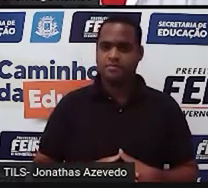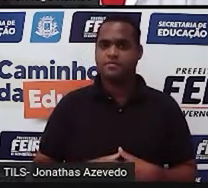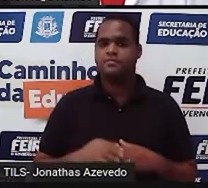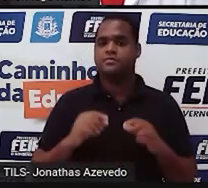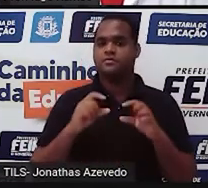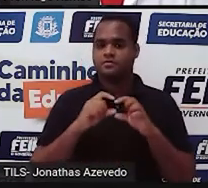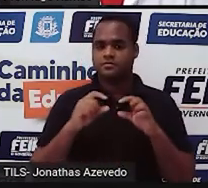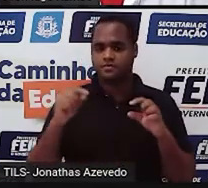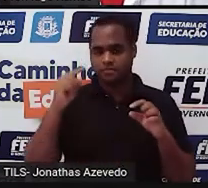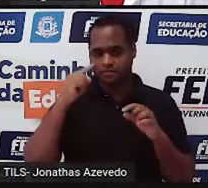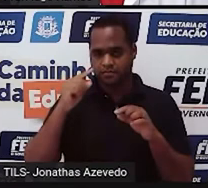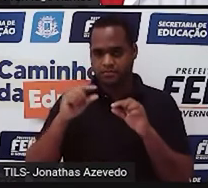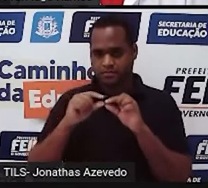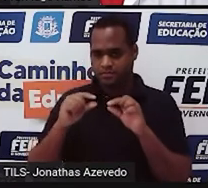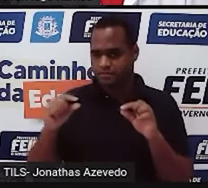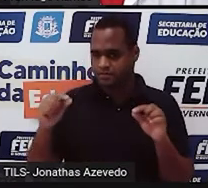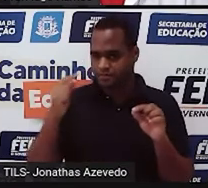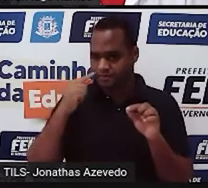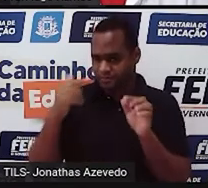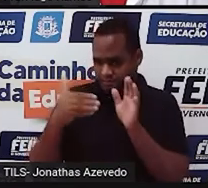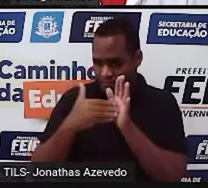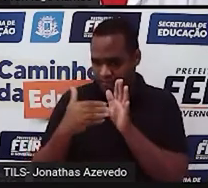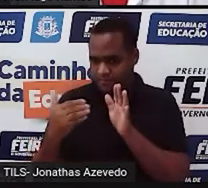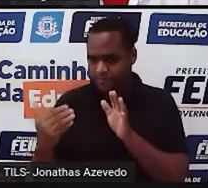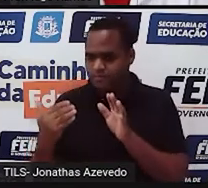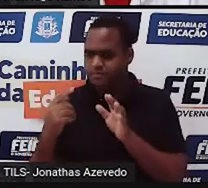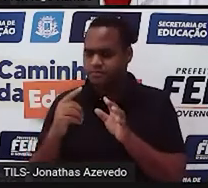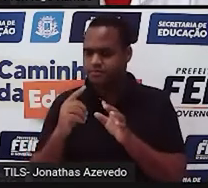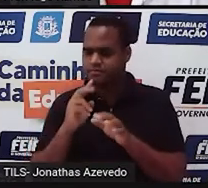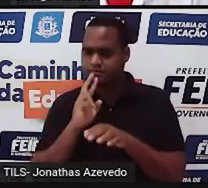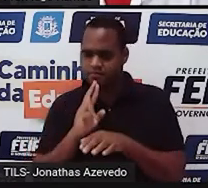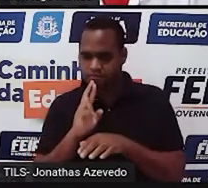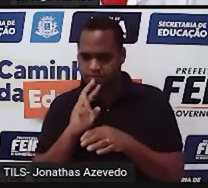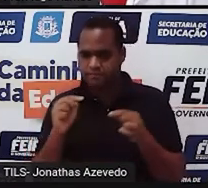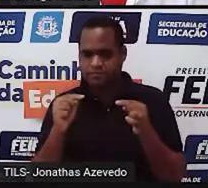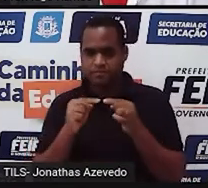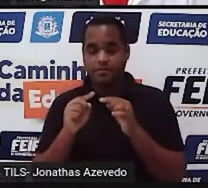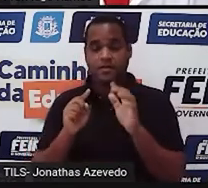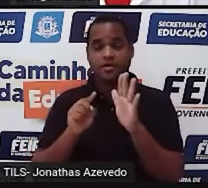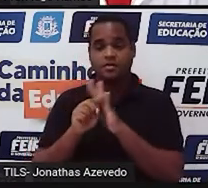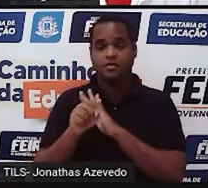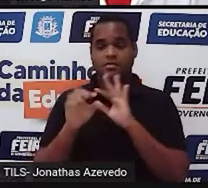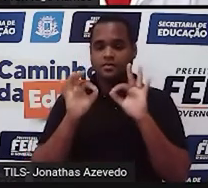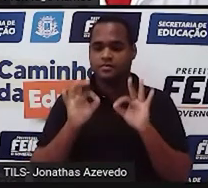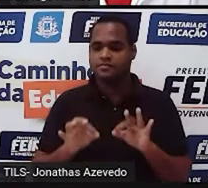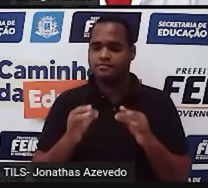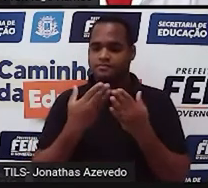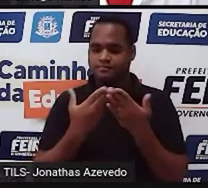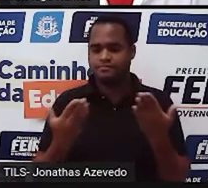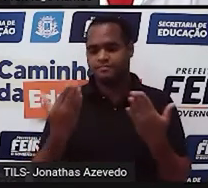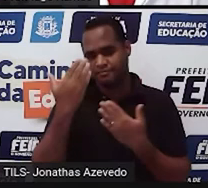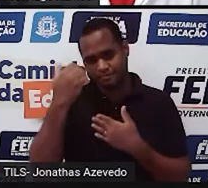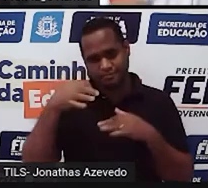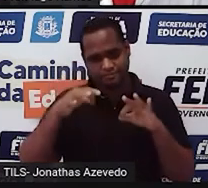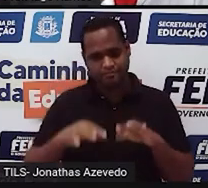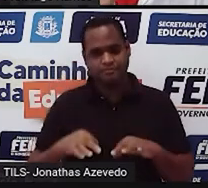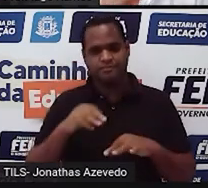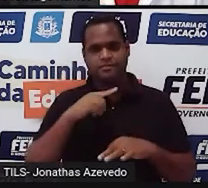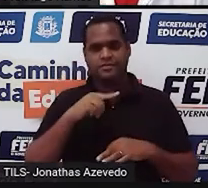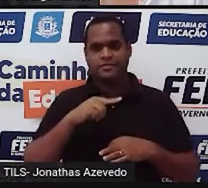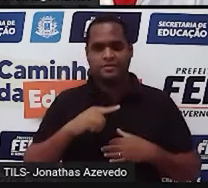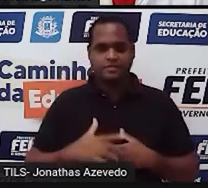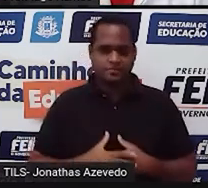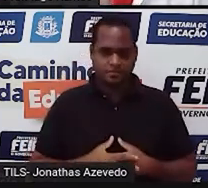limitada entre dois pontos para essa resposta à pergunta correta e eu tenho certeza que você acertou é